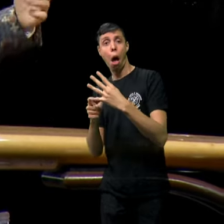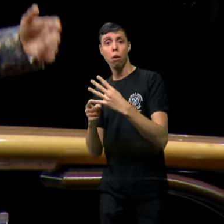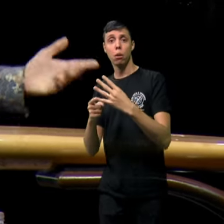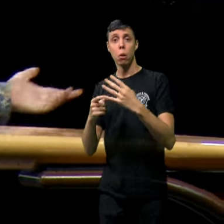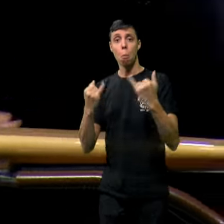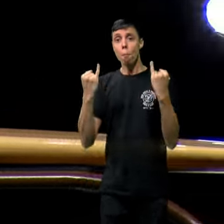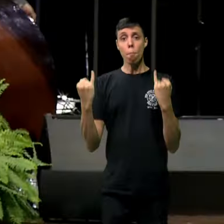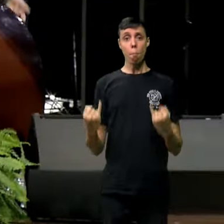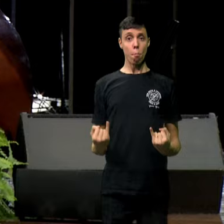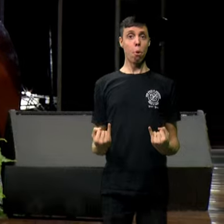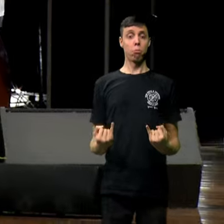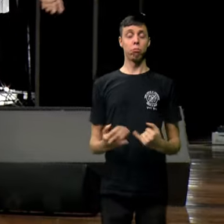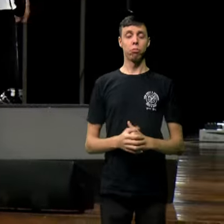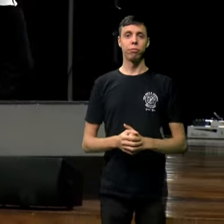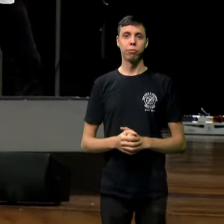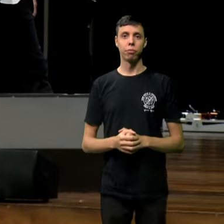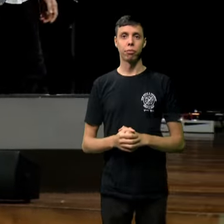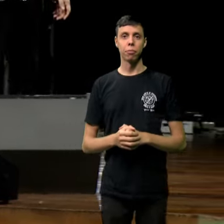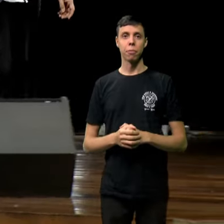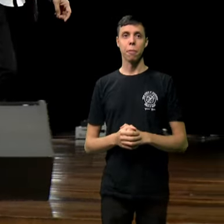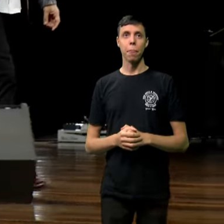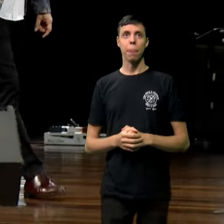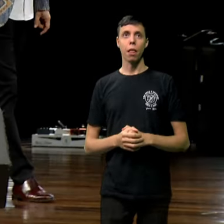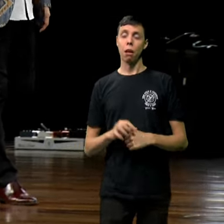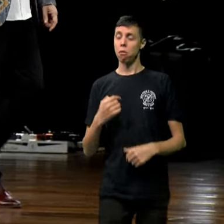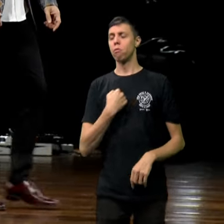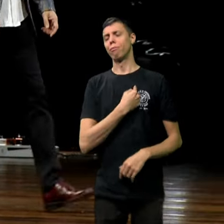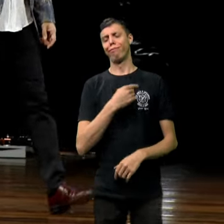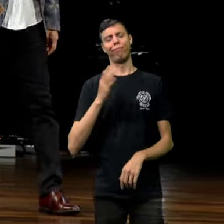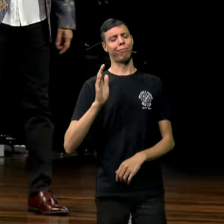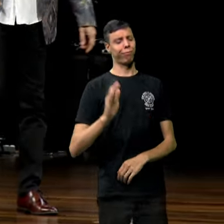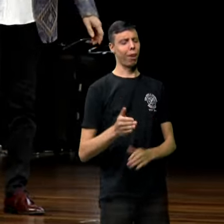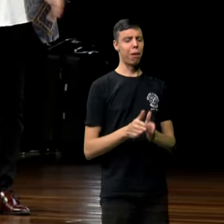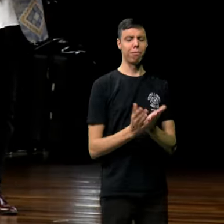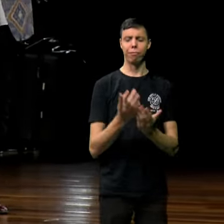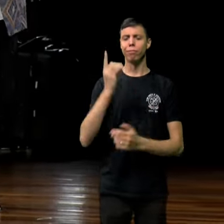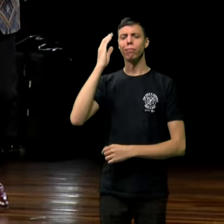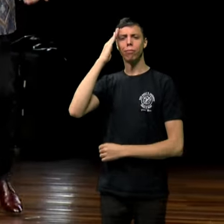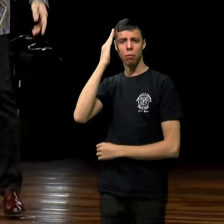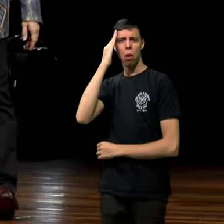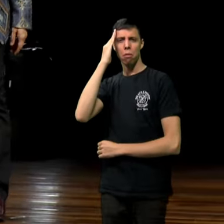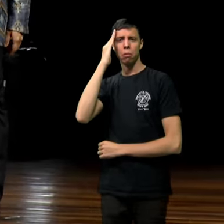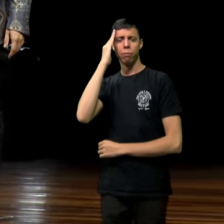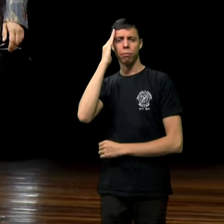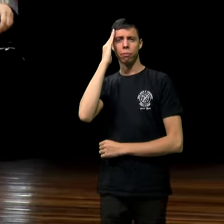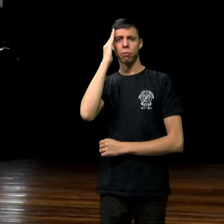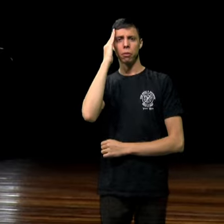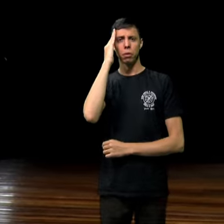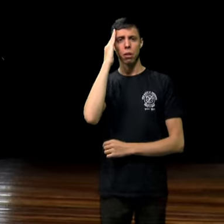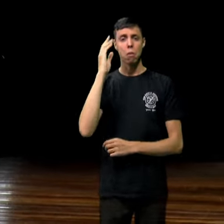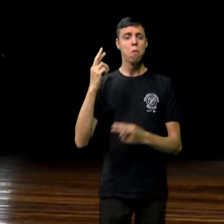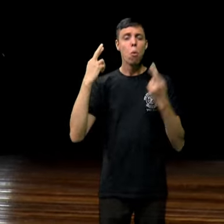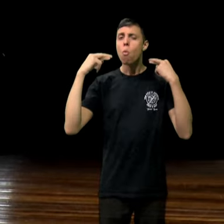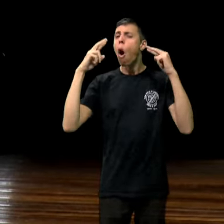E quando eu acordei, eu não sou bobo, porque a gente já conhece a Escritura. Então eu perguntei, o que passa? Não eram vacas, agora são